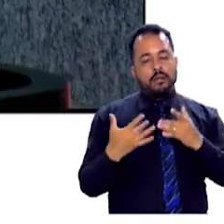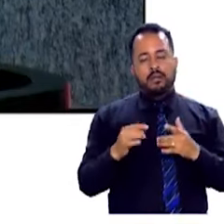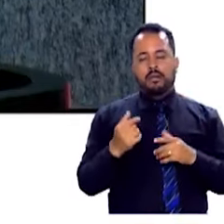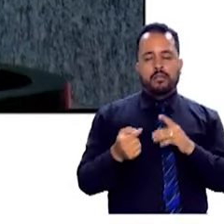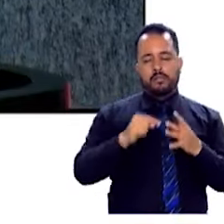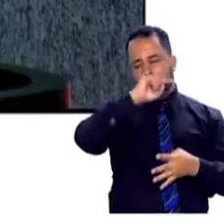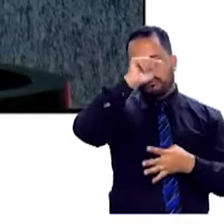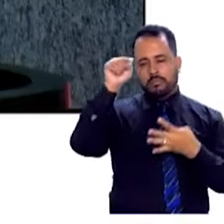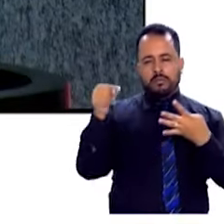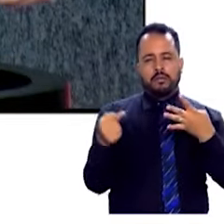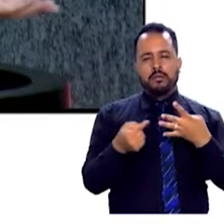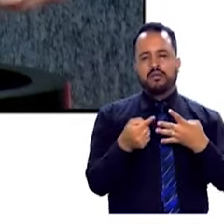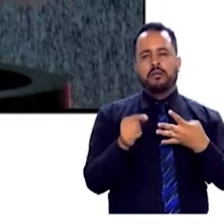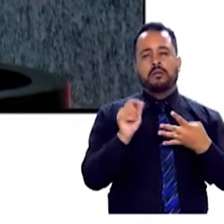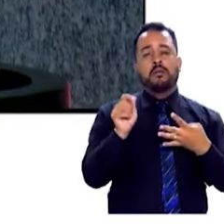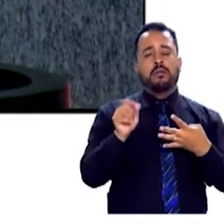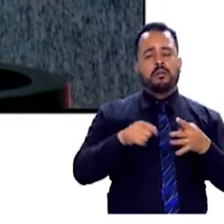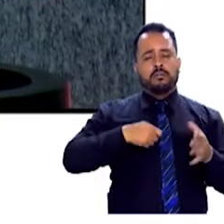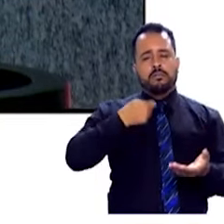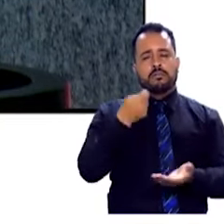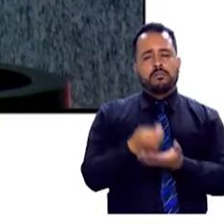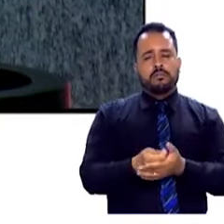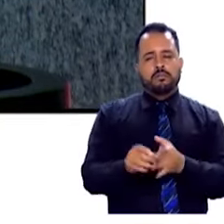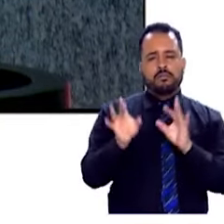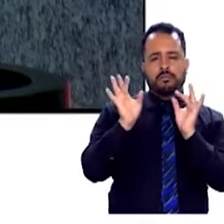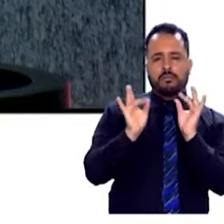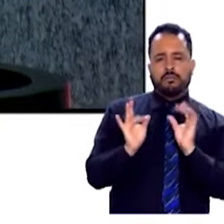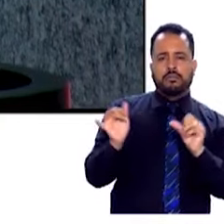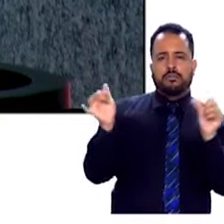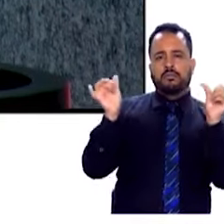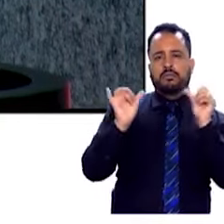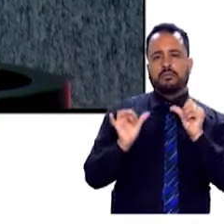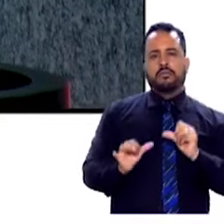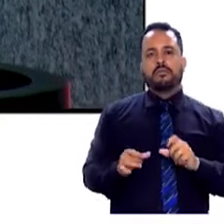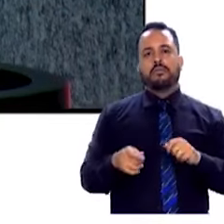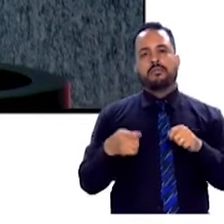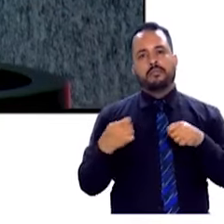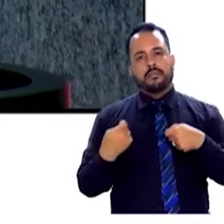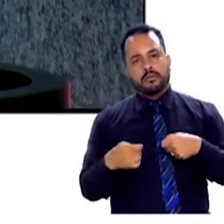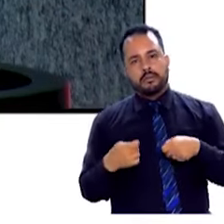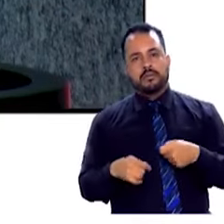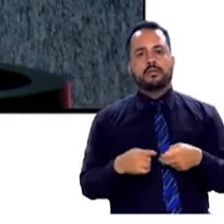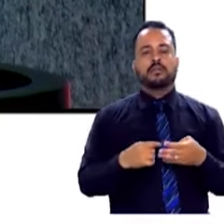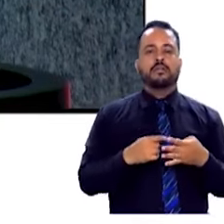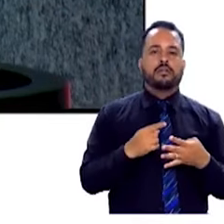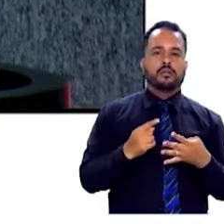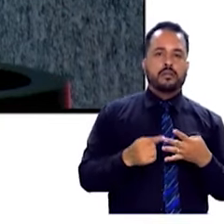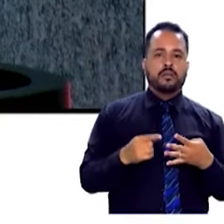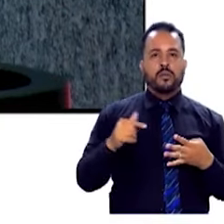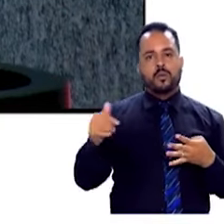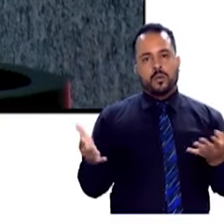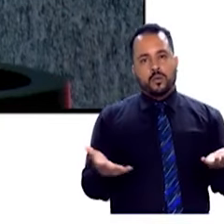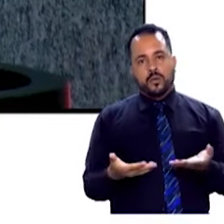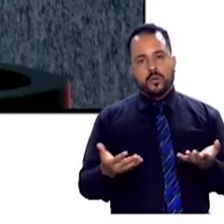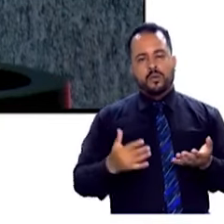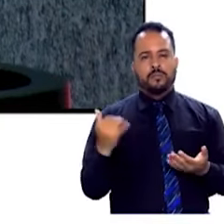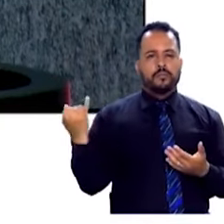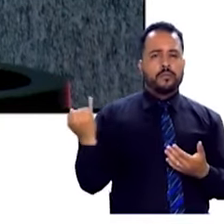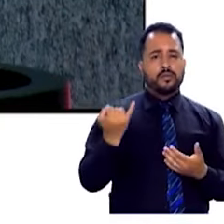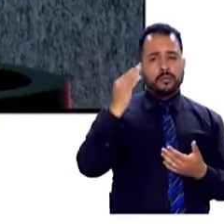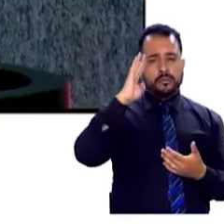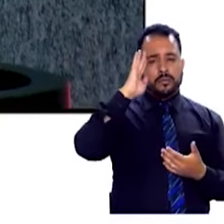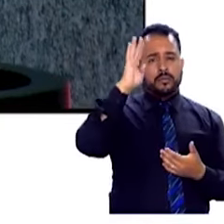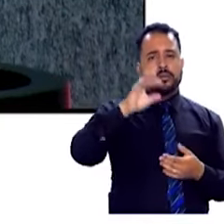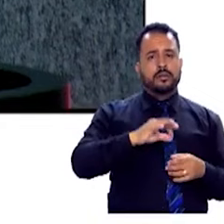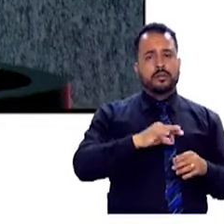dizer com isso o que que foi decidido nesse caso E para isso hoje em dia a fonte mais importante é obviamente a opinião dos dos juízes no século